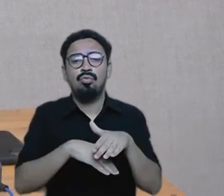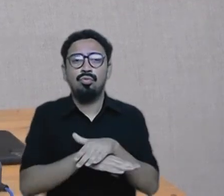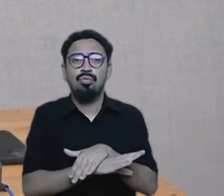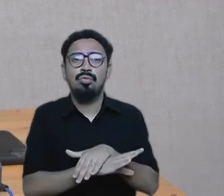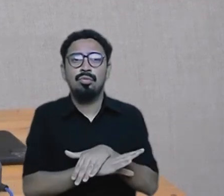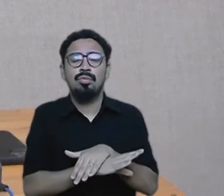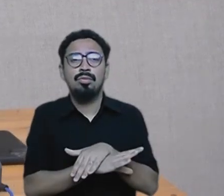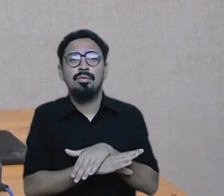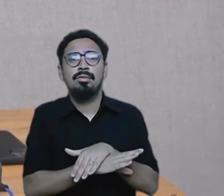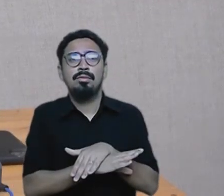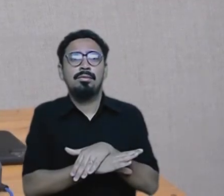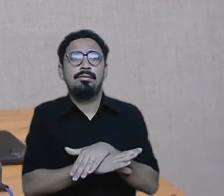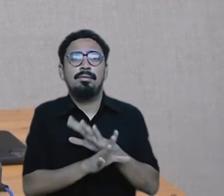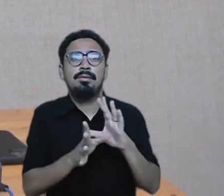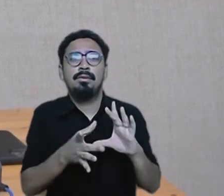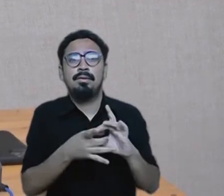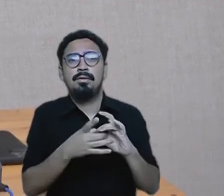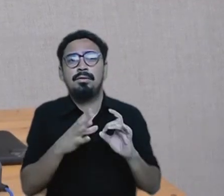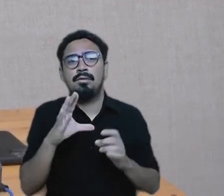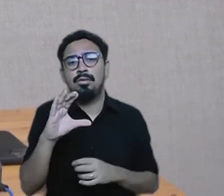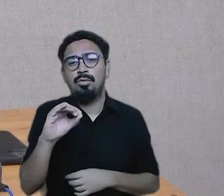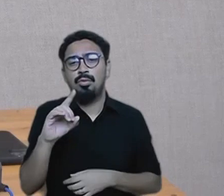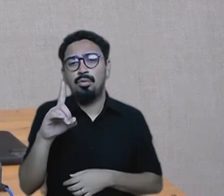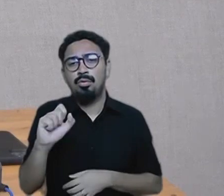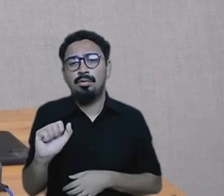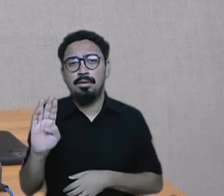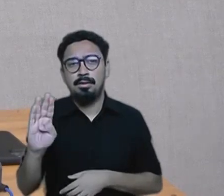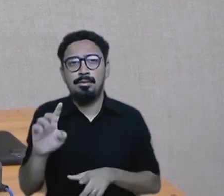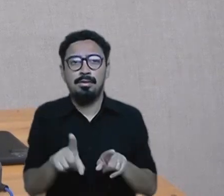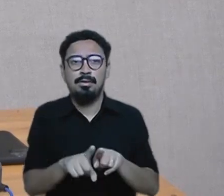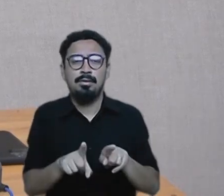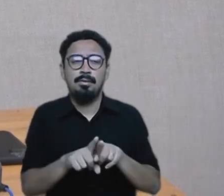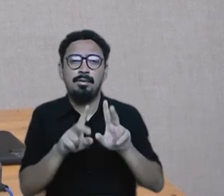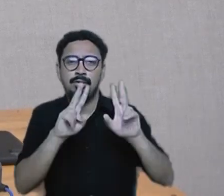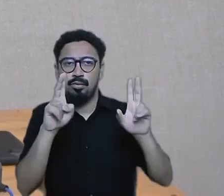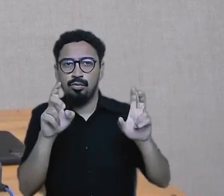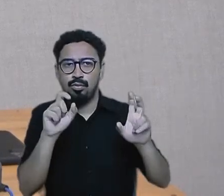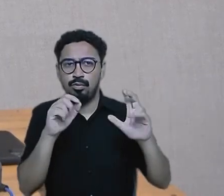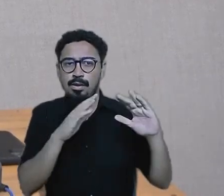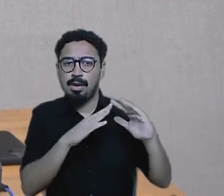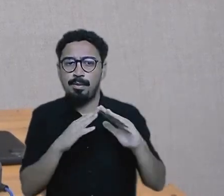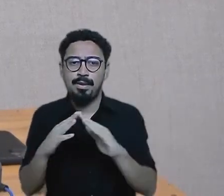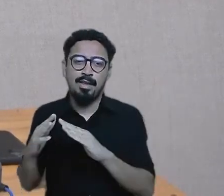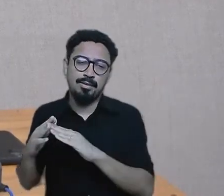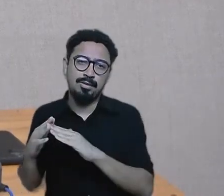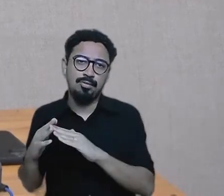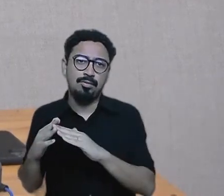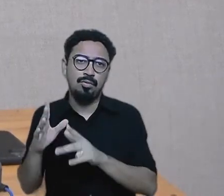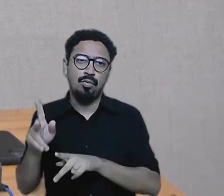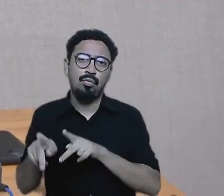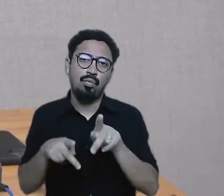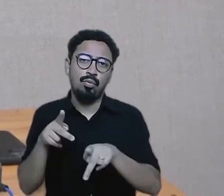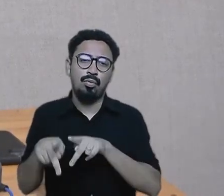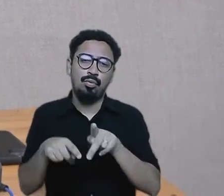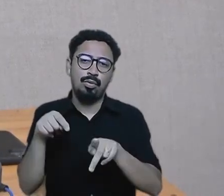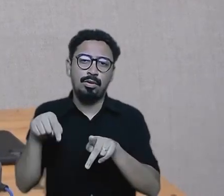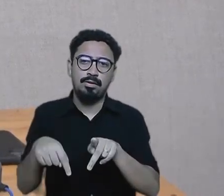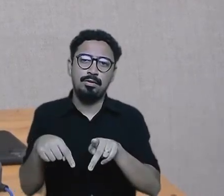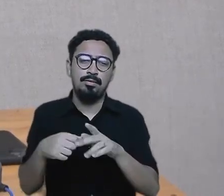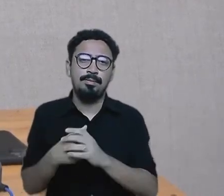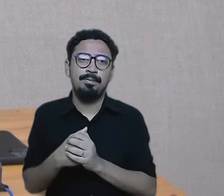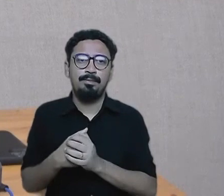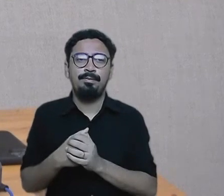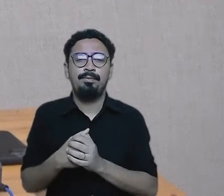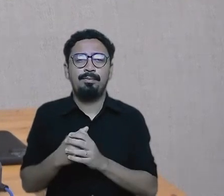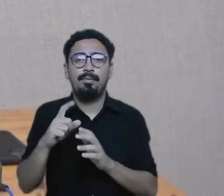que é vinculado a codhab para para questão de habitação é Popular certo então a gente construiu de